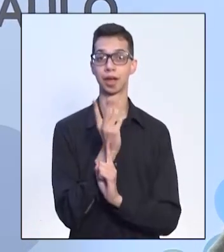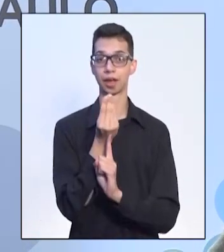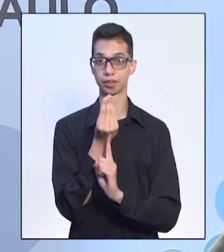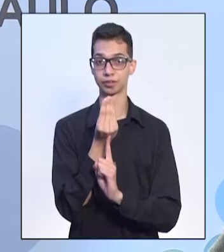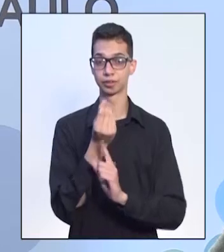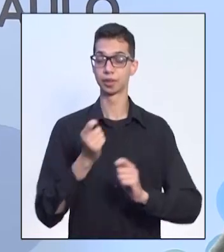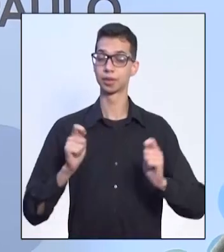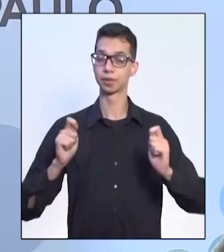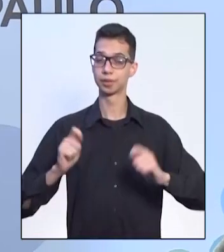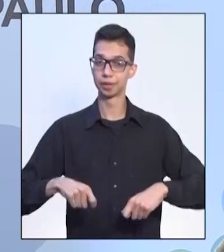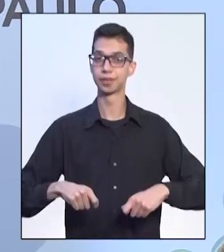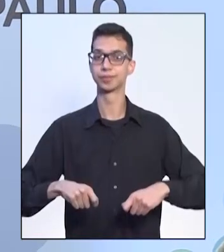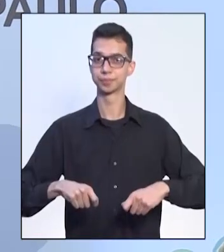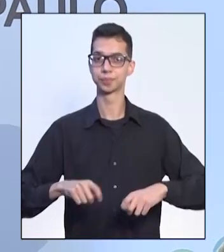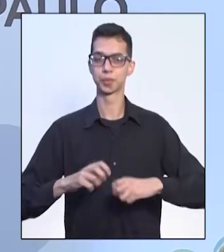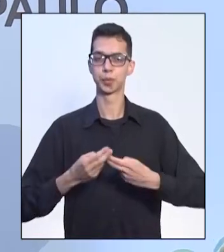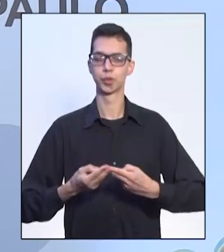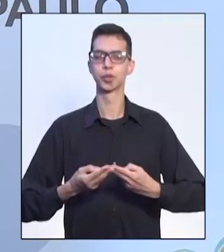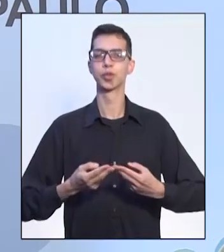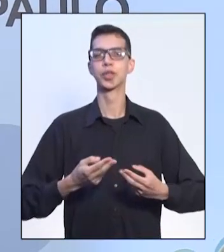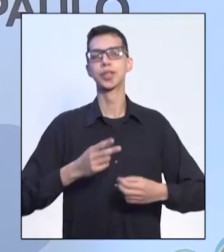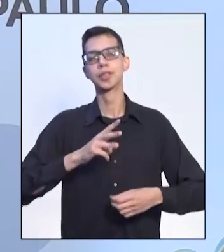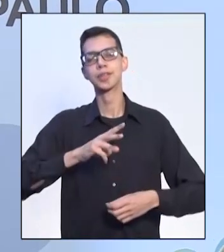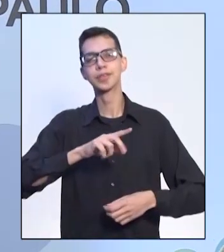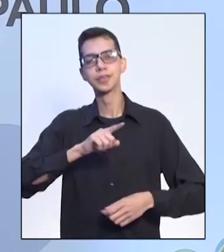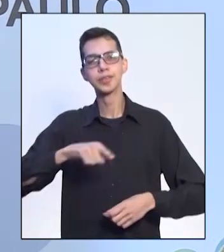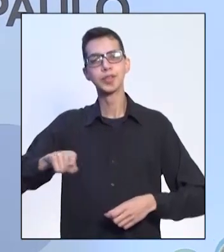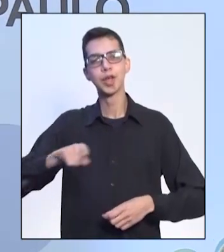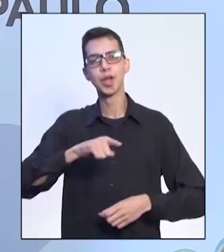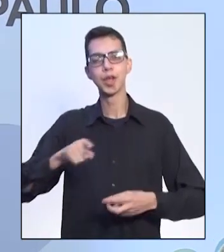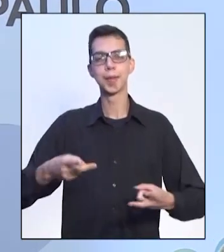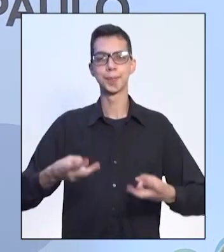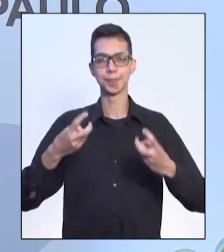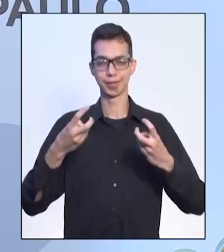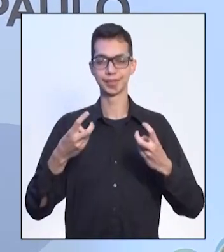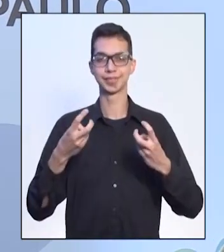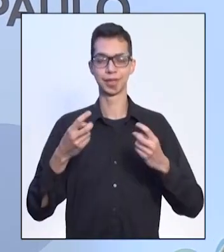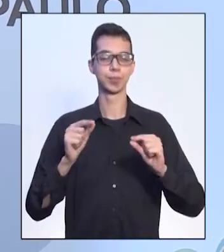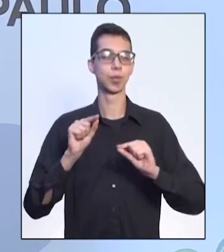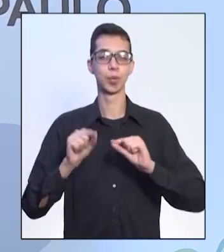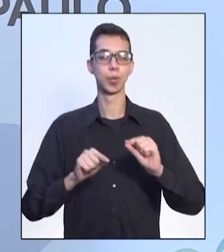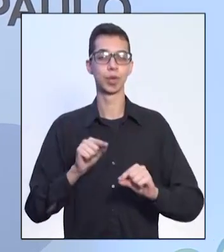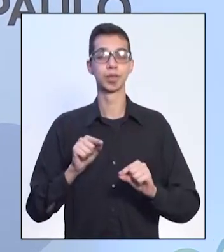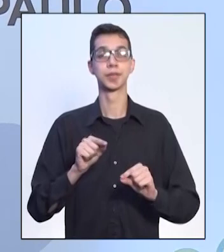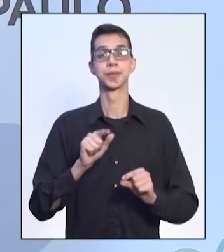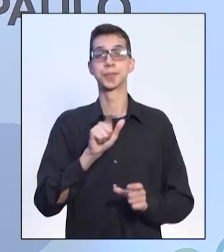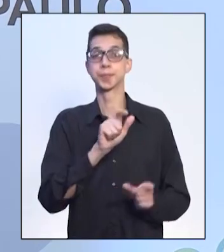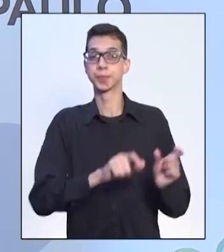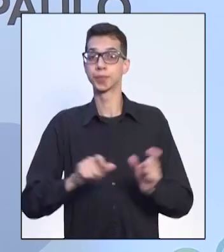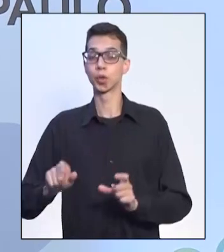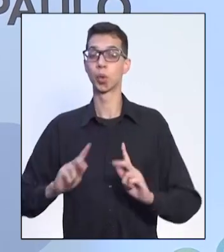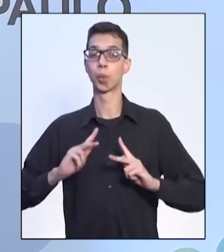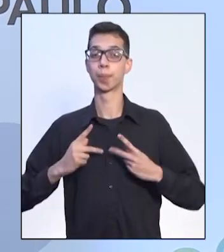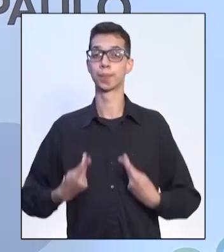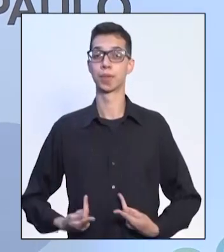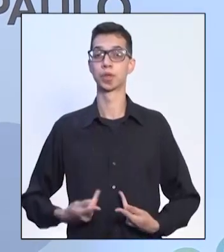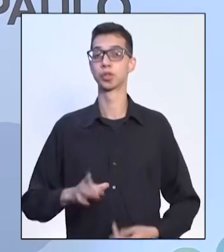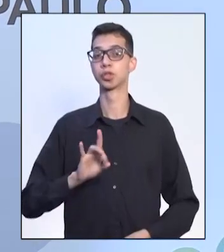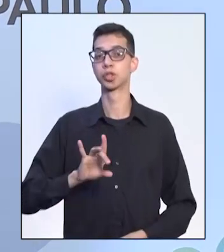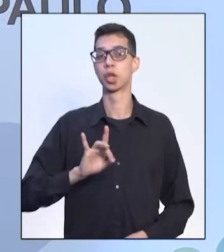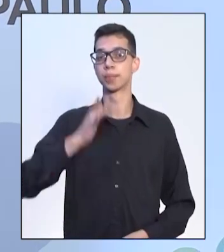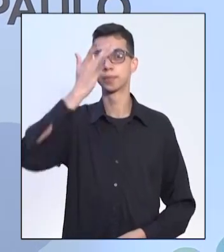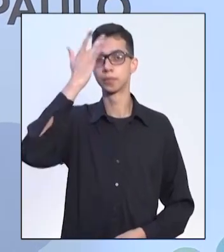estética existencial do ser humano, que é a segunda habilidade que a gente trabalhou no nosso bimestre, né? Essa ideia de que o ser humano não é apenas um